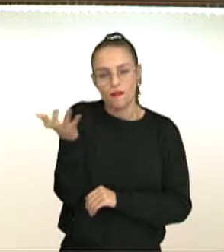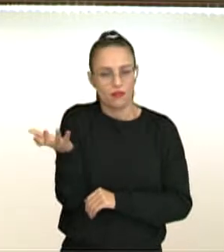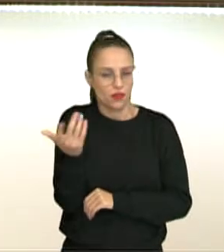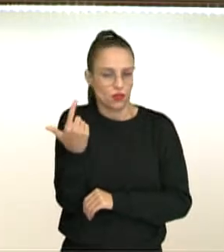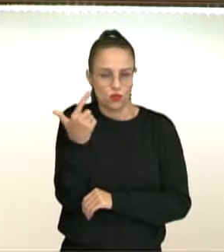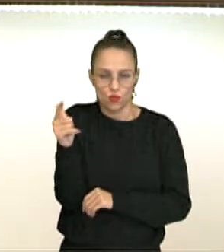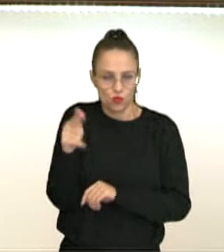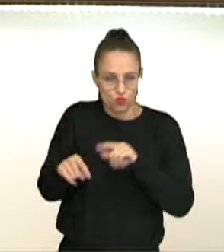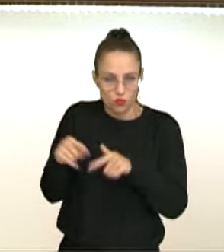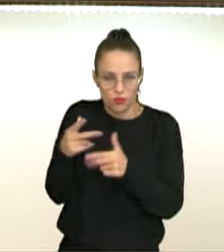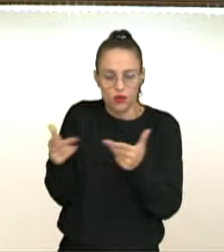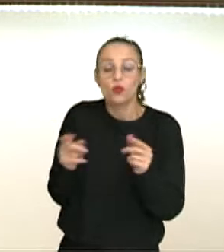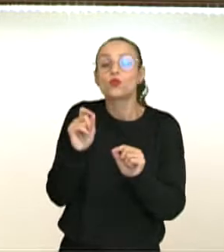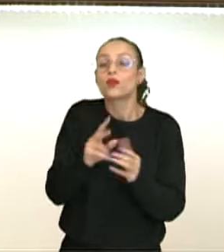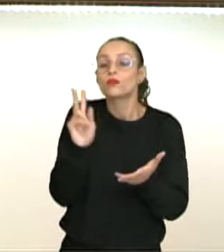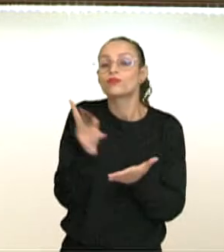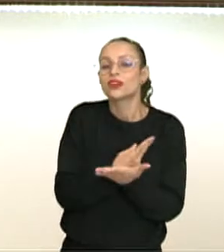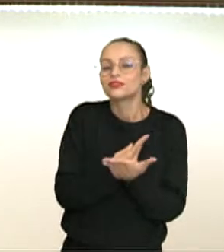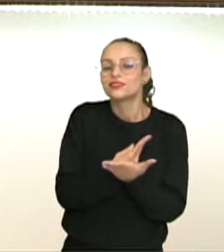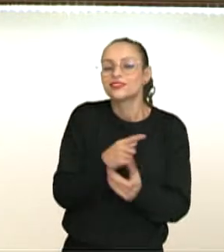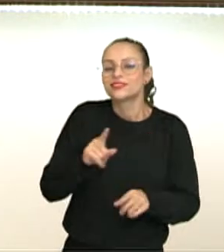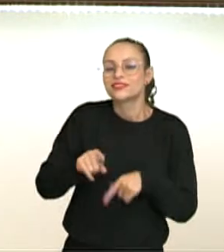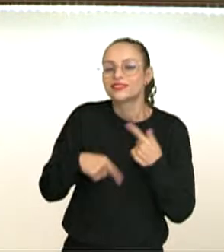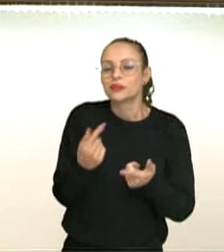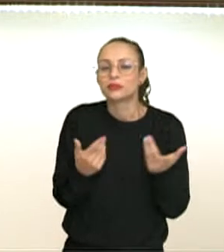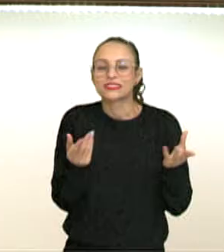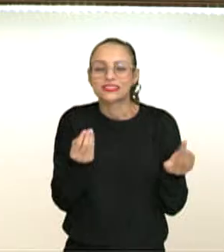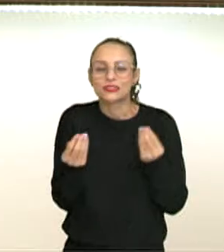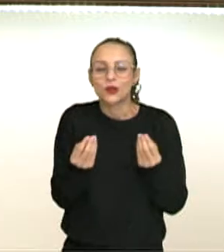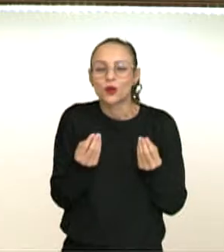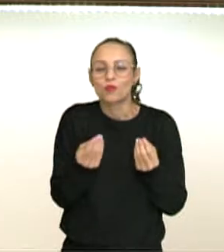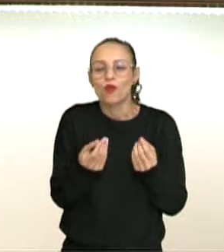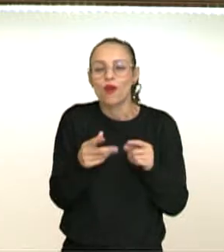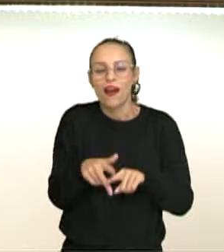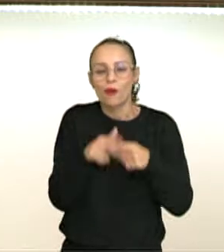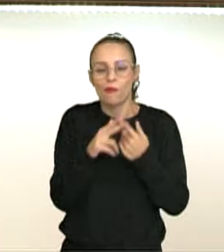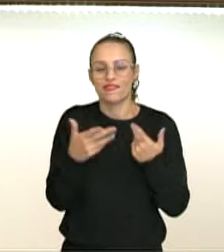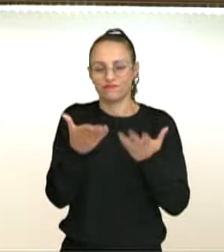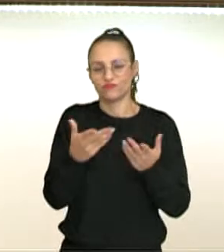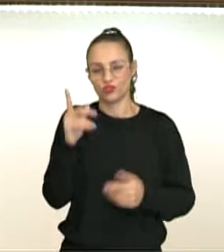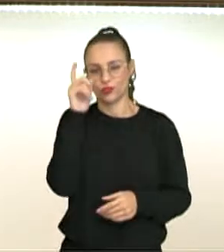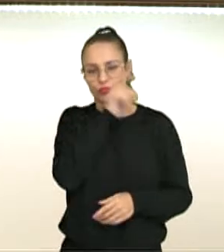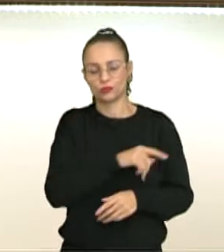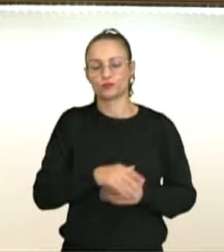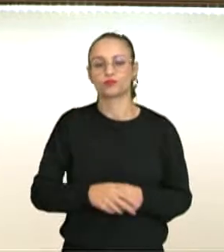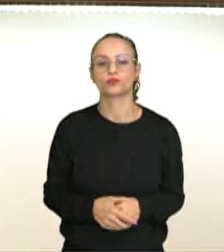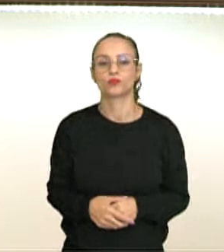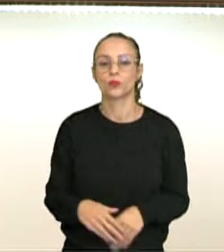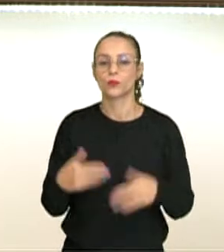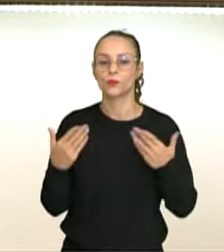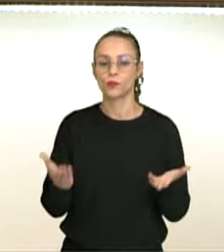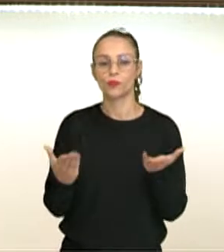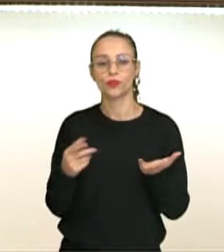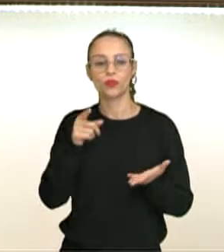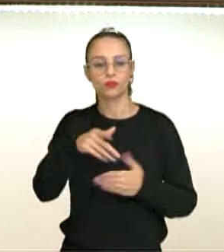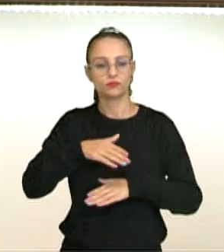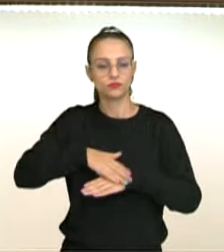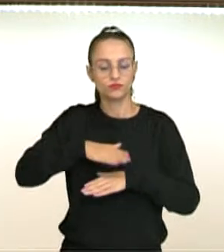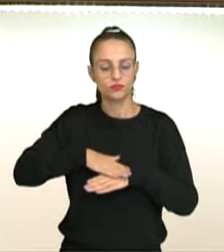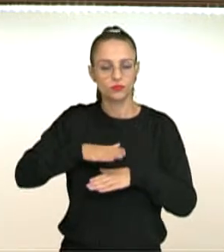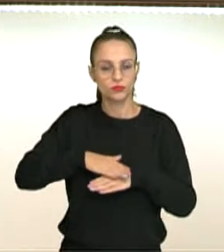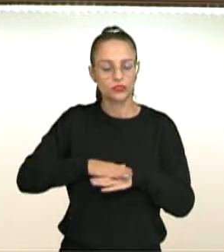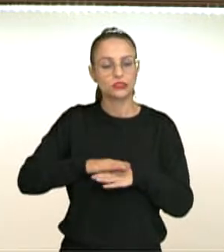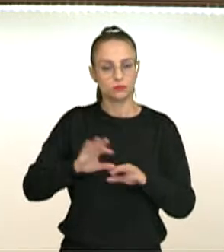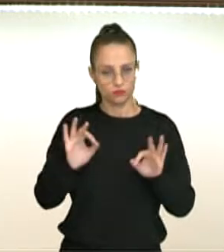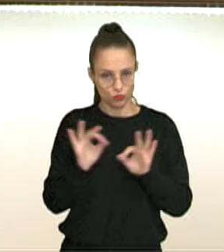ou outros recursos, o que acontece? Você depois não tem como corrigir isso, fica mais difícil. E aí, você vai,